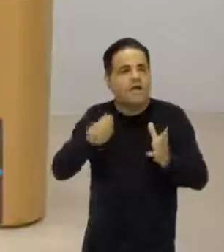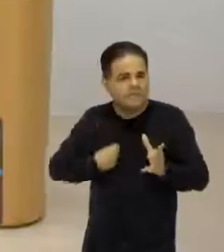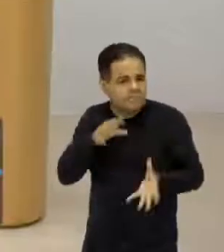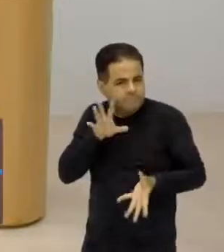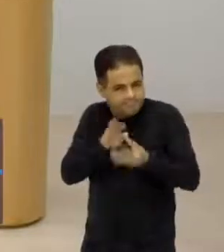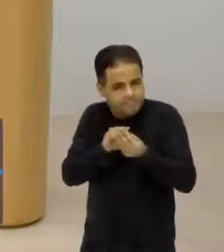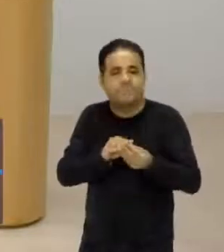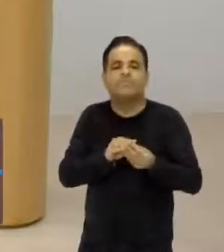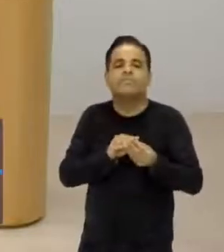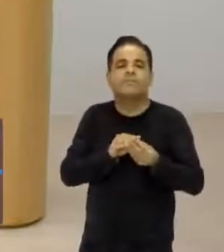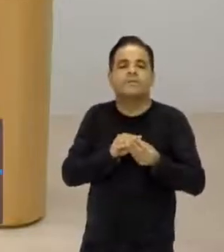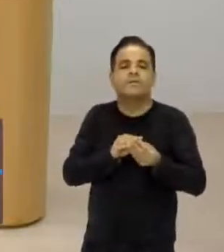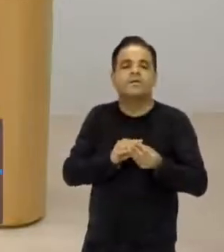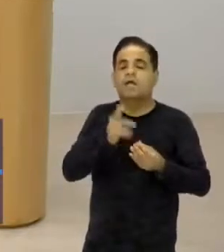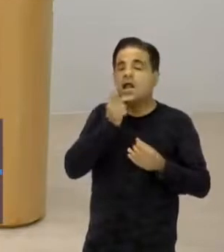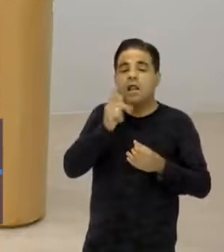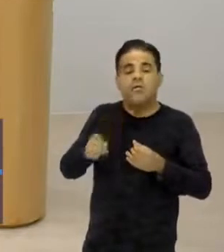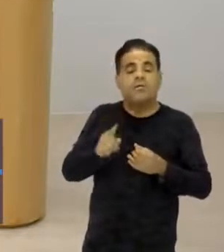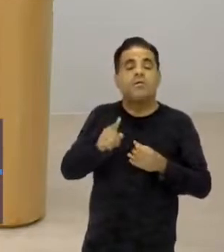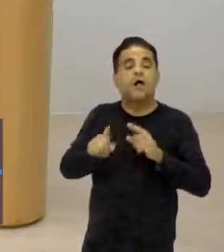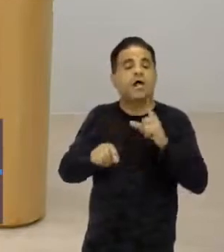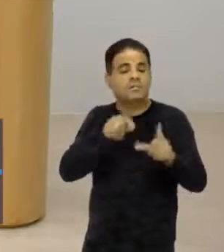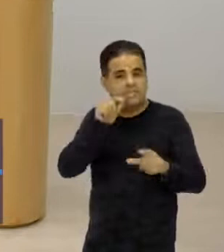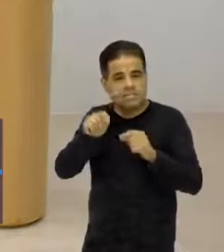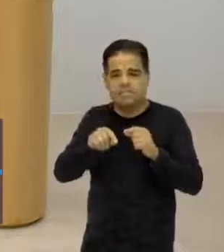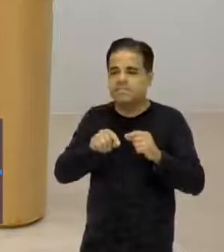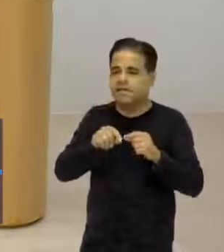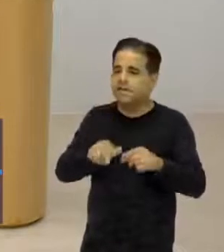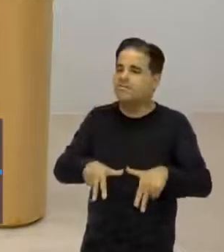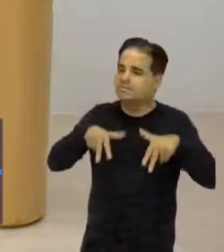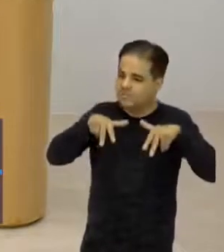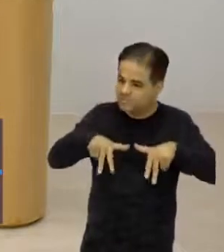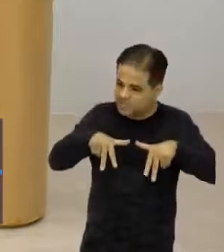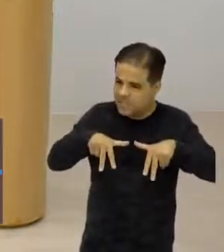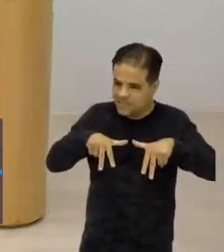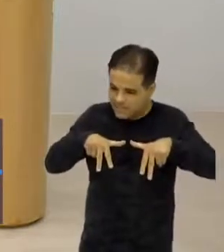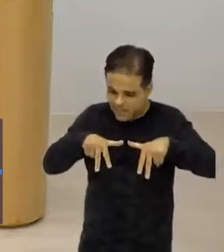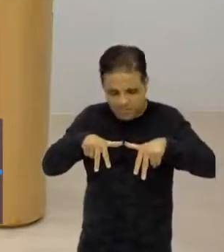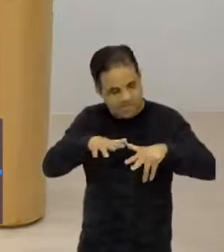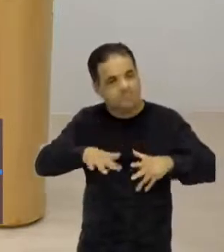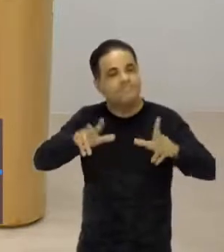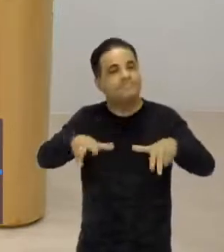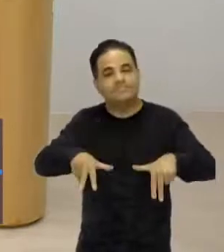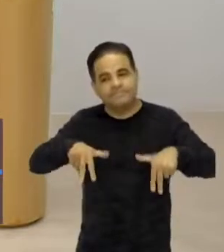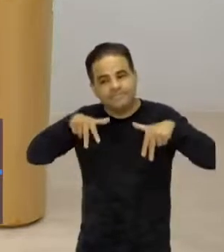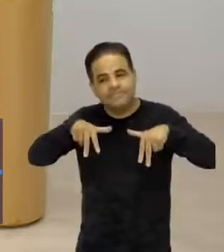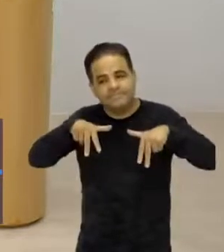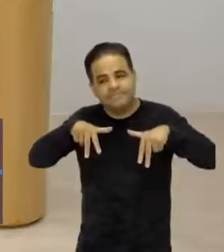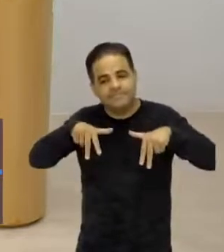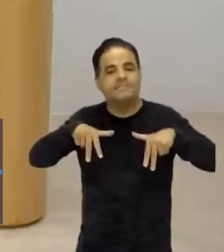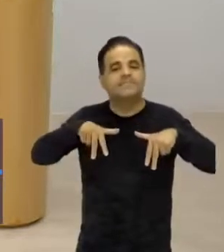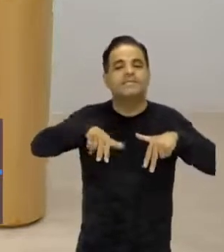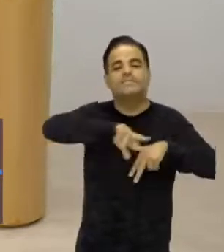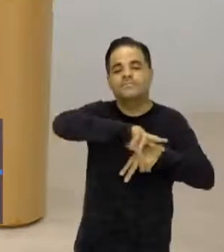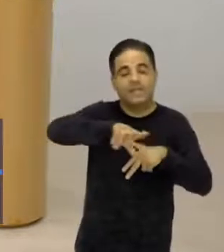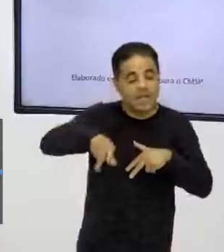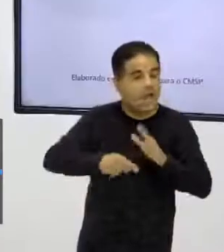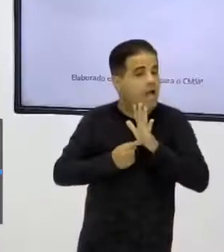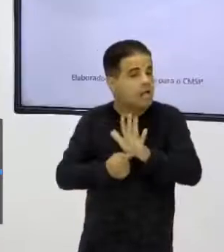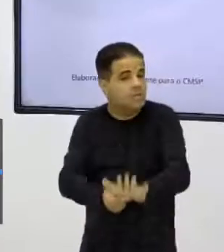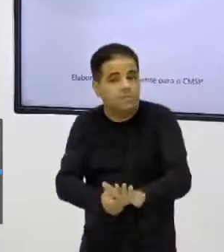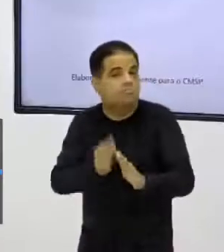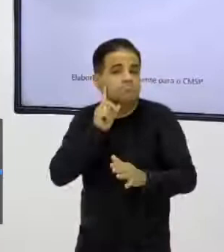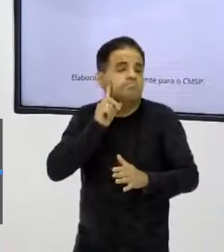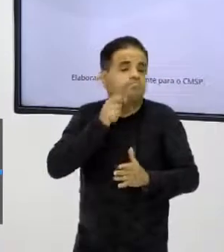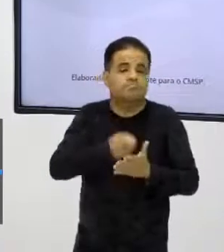não determina a seleção dos gêneros, né? Isso que é Não, legal. não determina, perfeito, Muito é isso bacana aí mesmo. esses apontamentos, né, que a gente sempre faz com relação